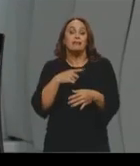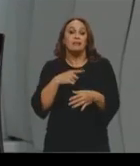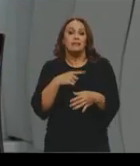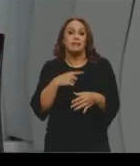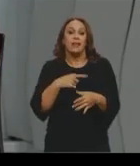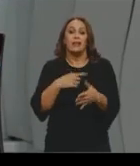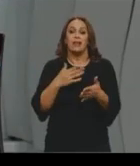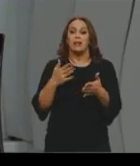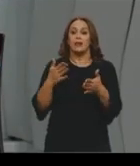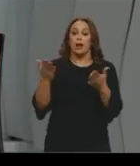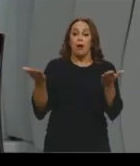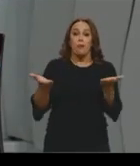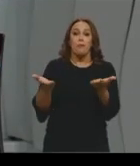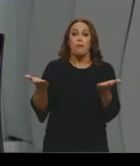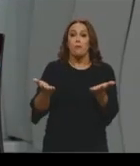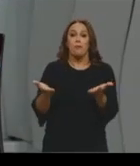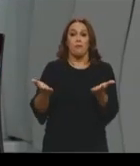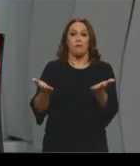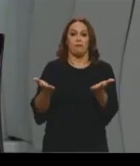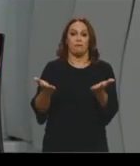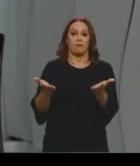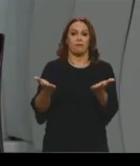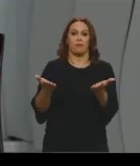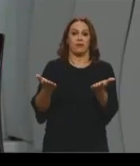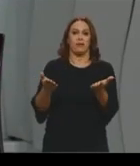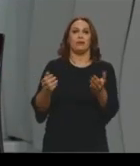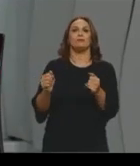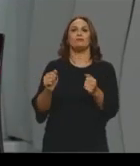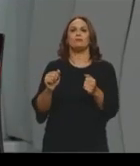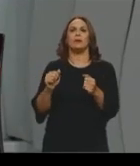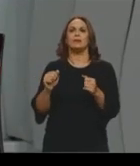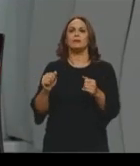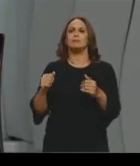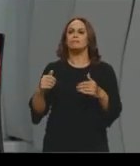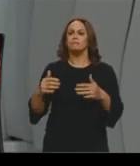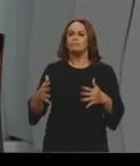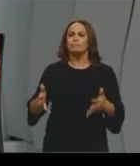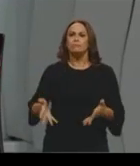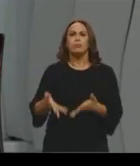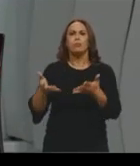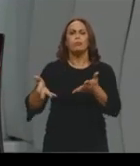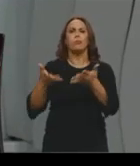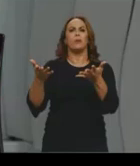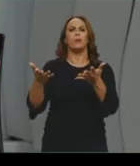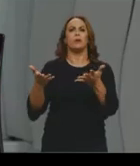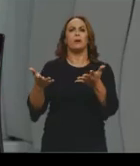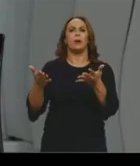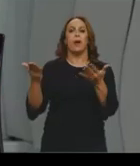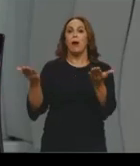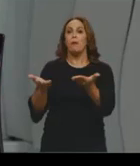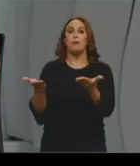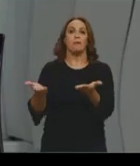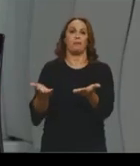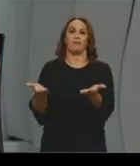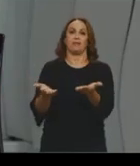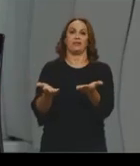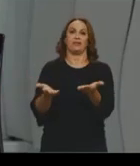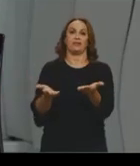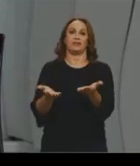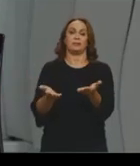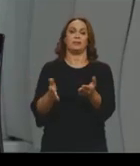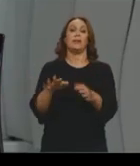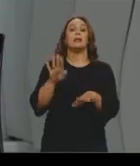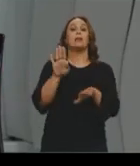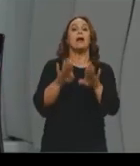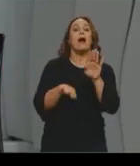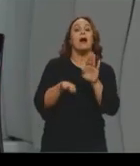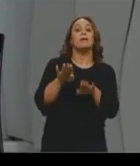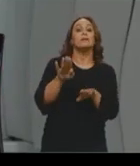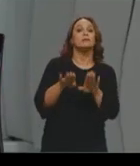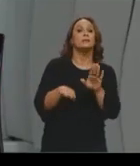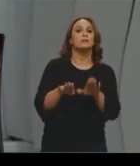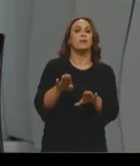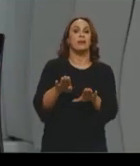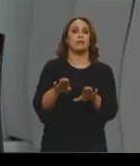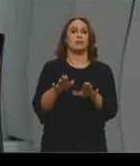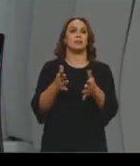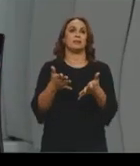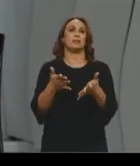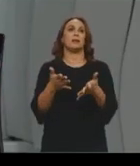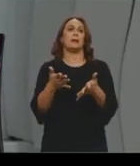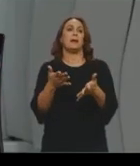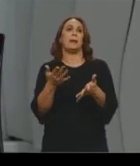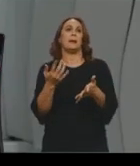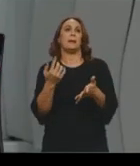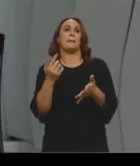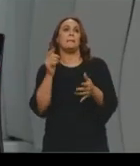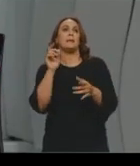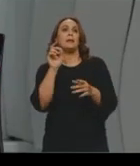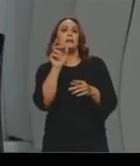recente. Então, tudo aquilo que a gente às vezes não tem uma grande proximidade, né, a gente acaba evitando, vamos dizer assim. Então,